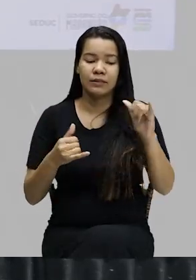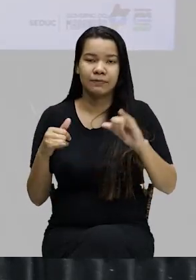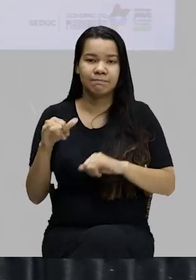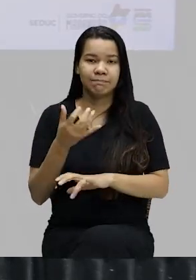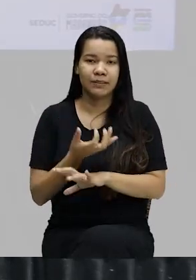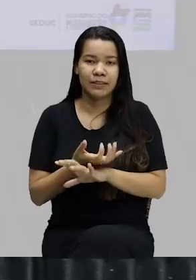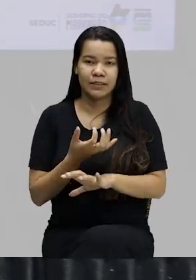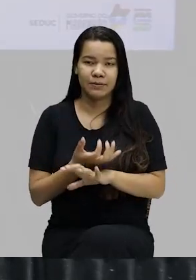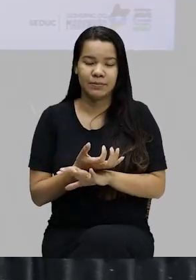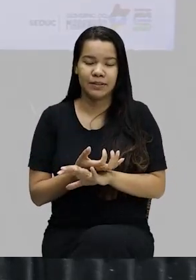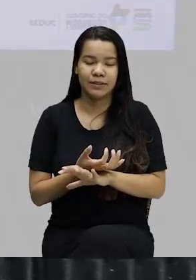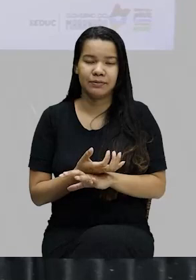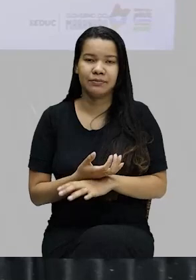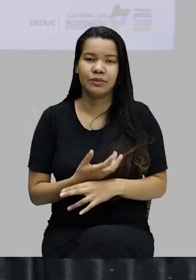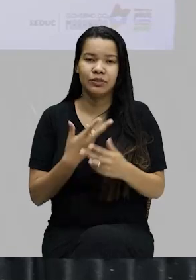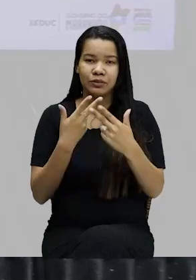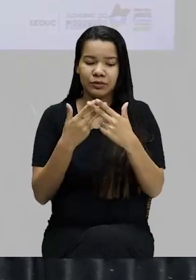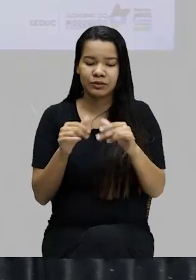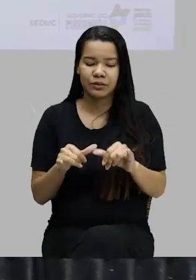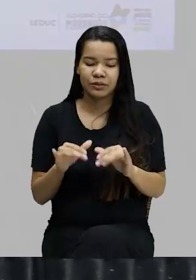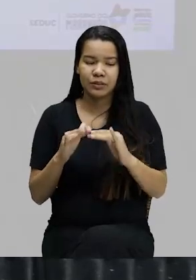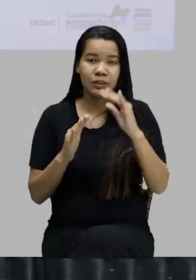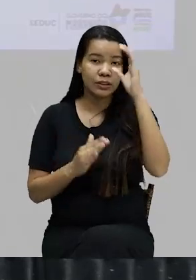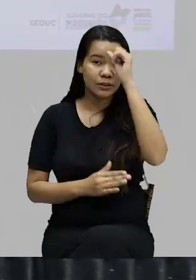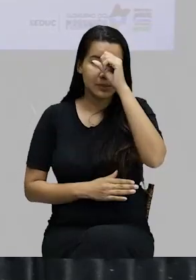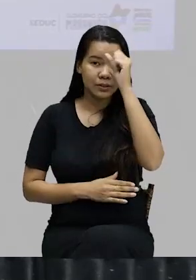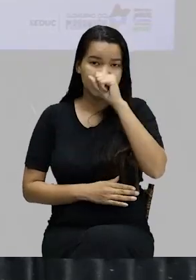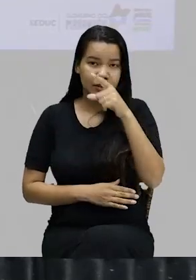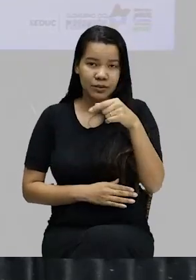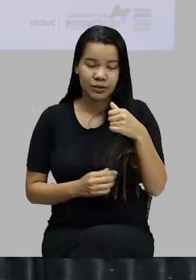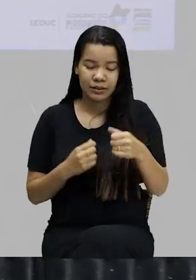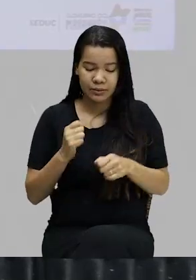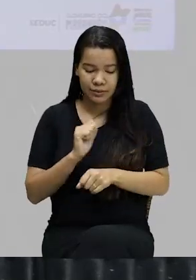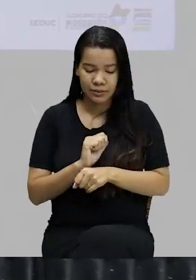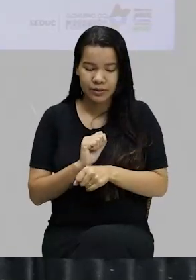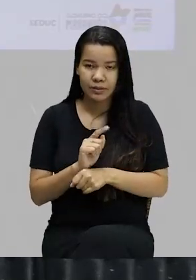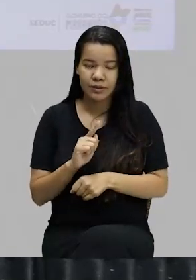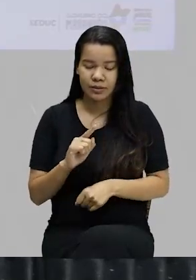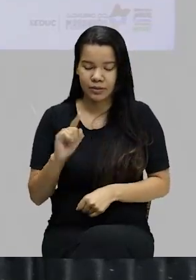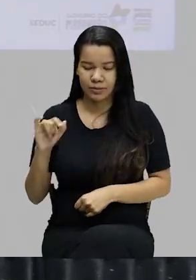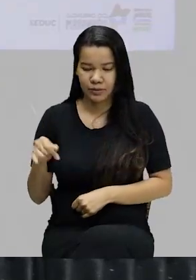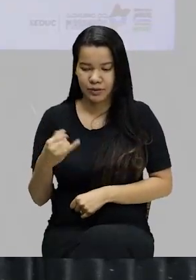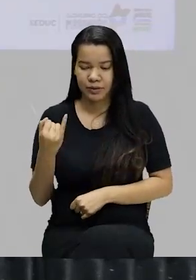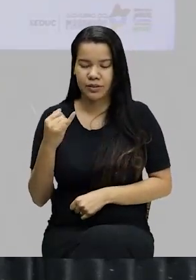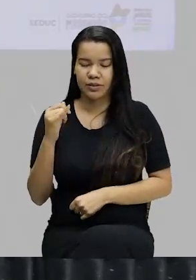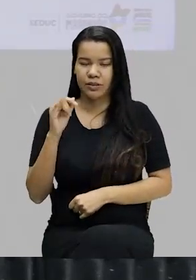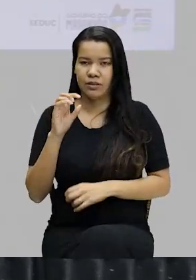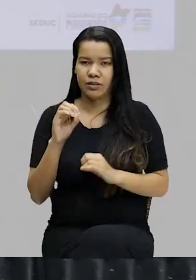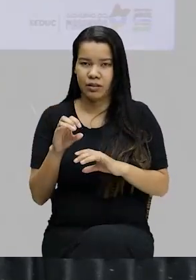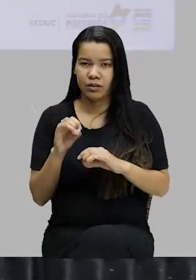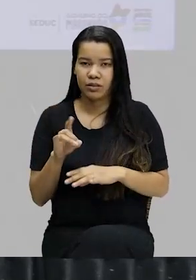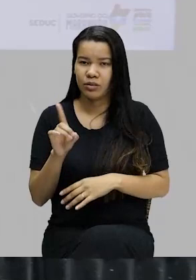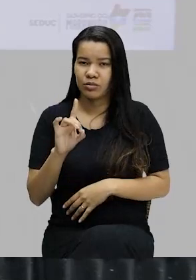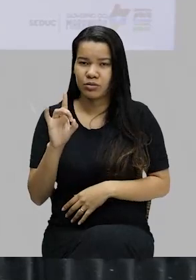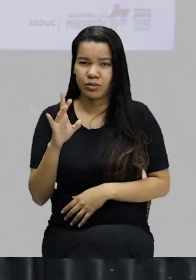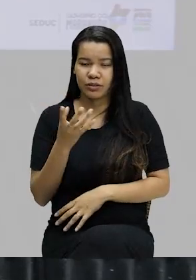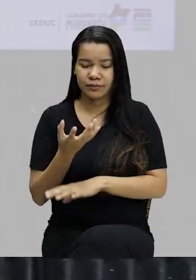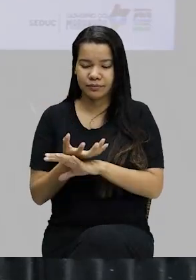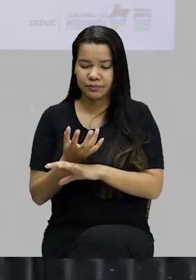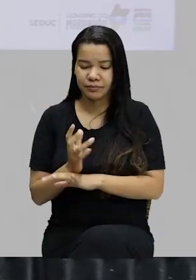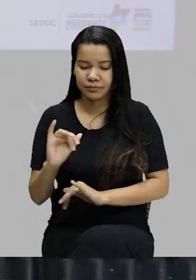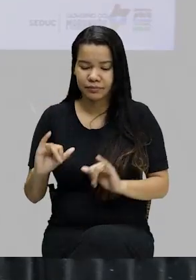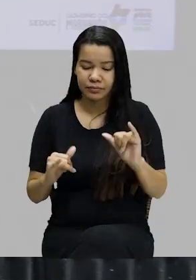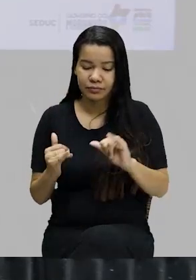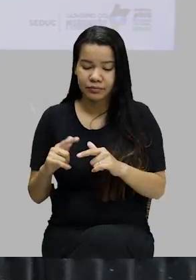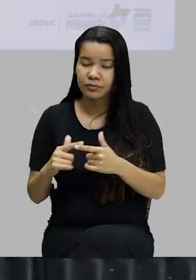Aprendendo. Bom, espero que você esteja aproveitando as nossas aulas, acompanhando não apenas Química, mas também todas as outras disciplinas,